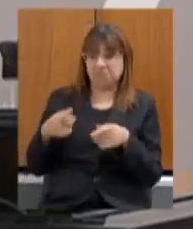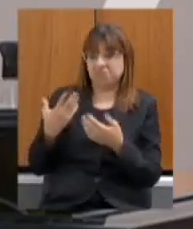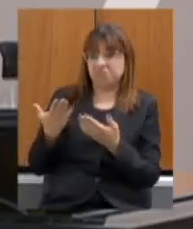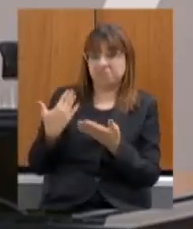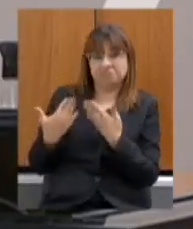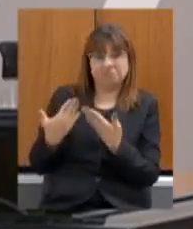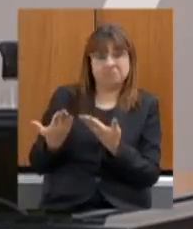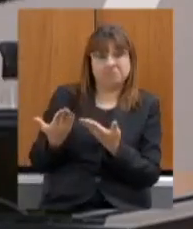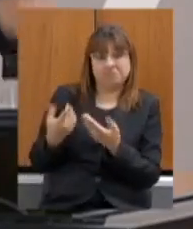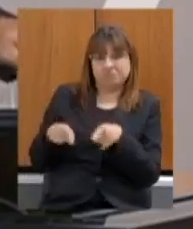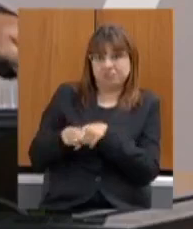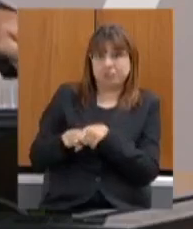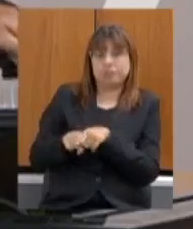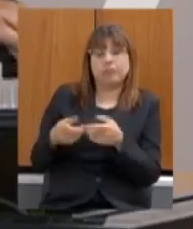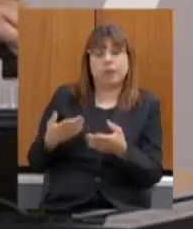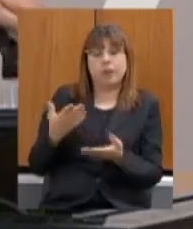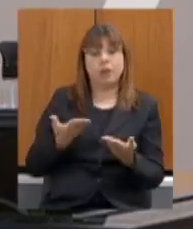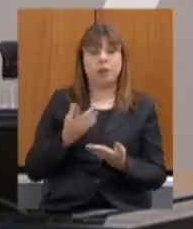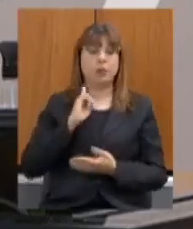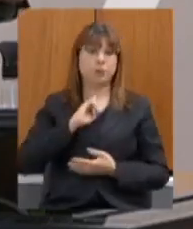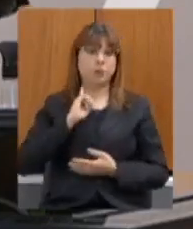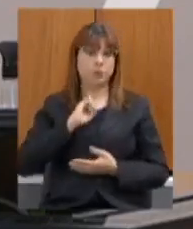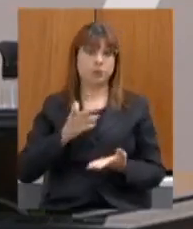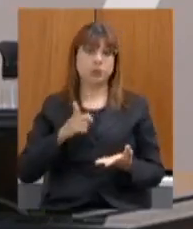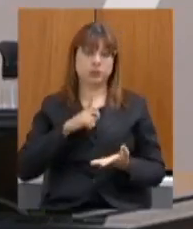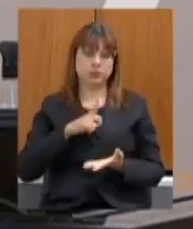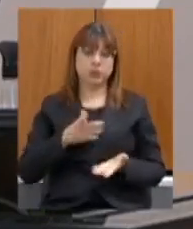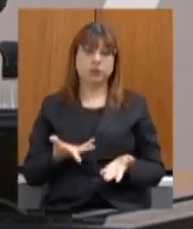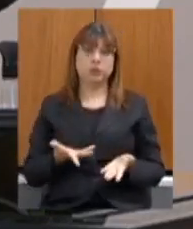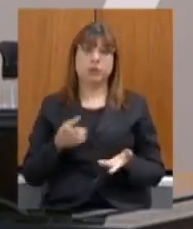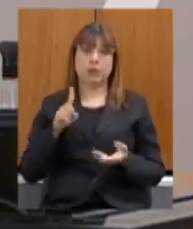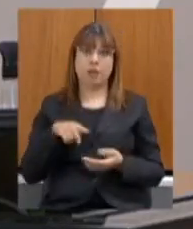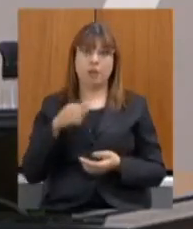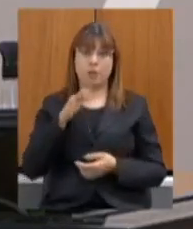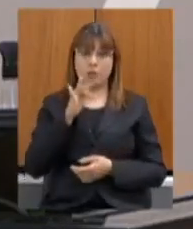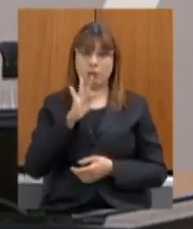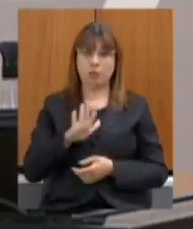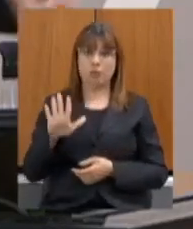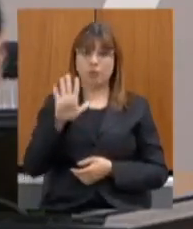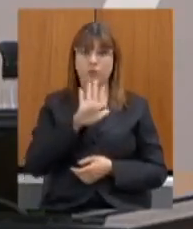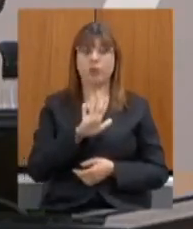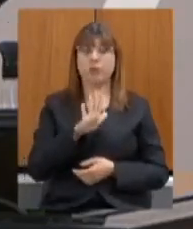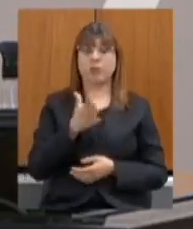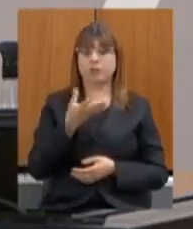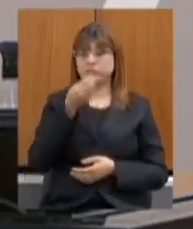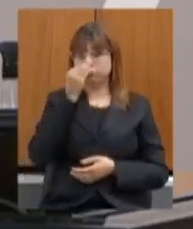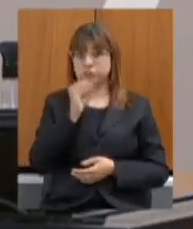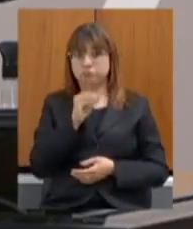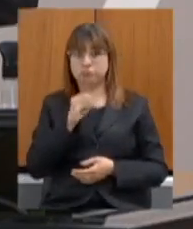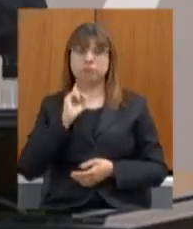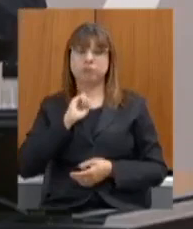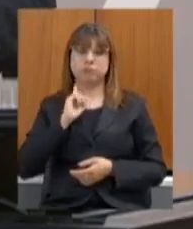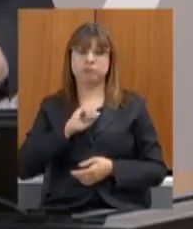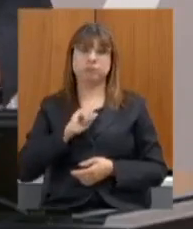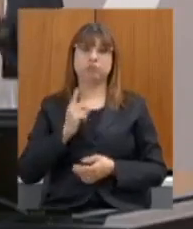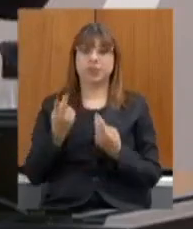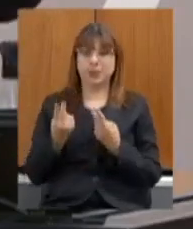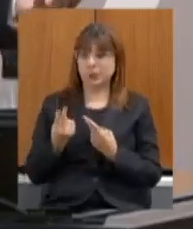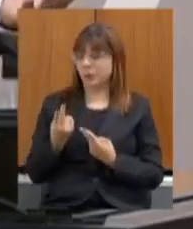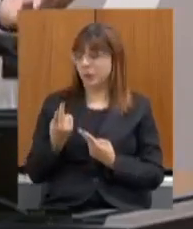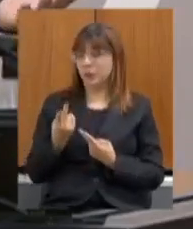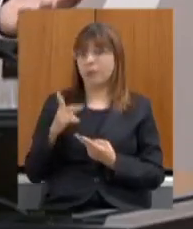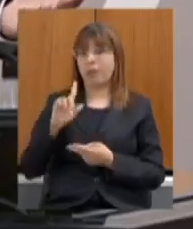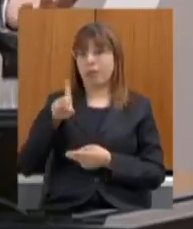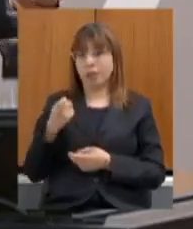o descaso do governo federal para com o nosso Estado desde esta época, desta relação próxima do